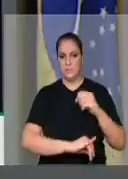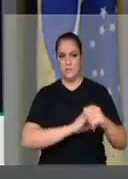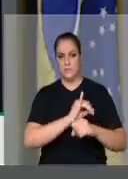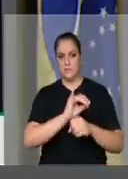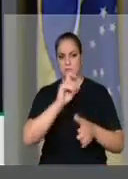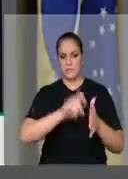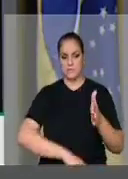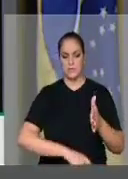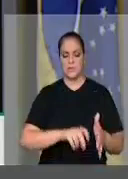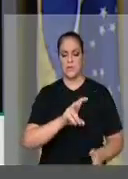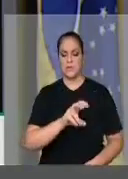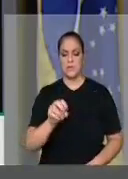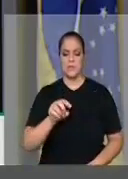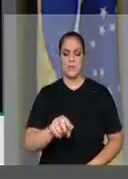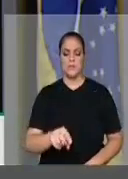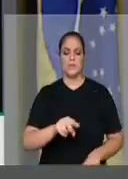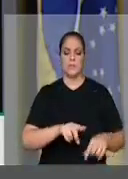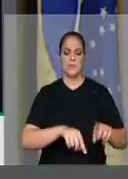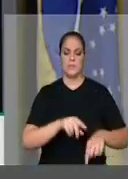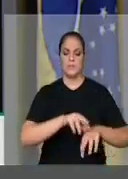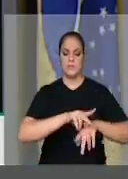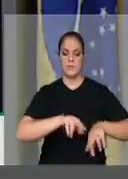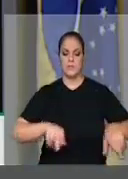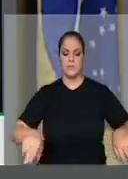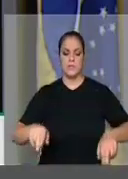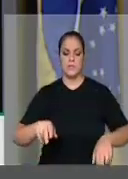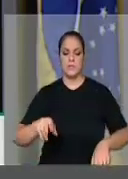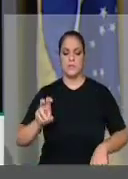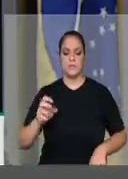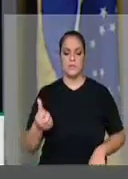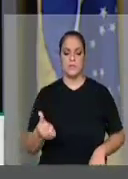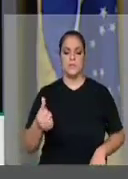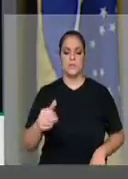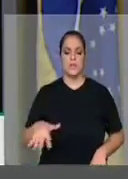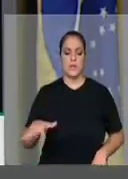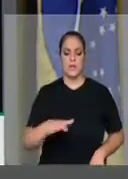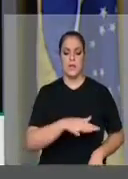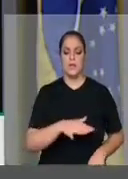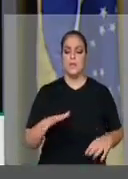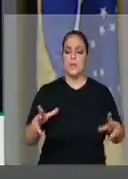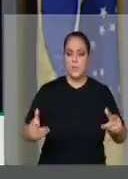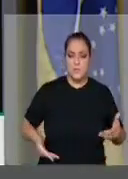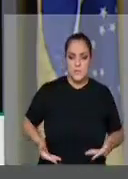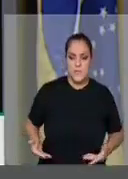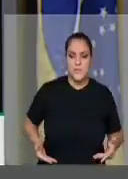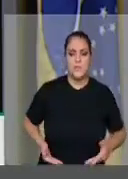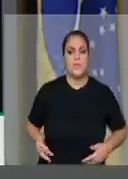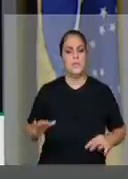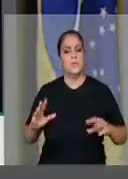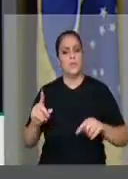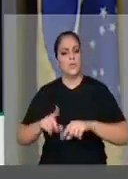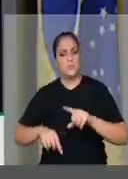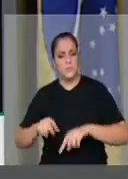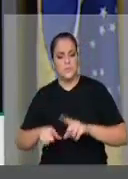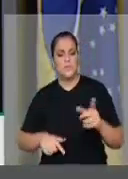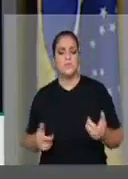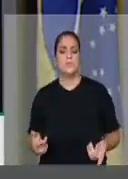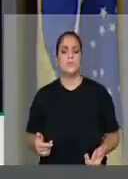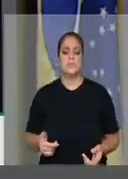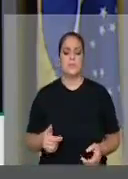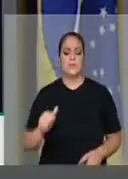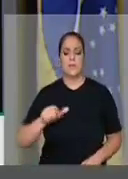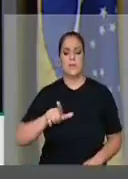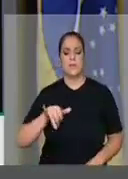500 mil itens em 96 setores. Todos os bens, todos os serviços. Alíquotas, que é a